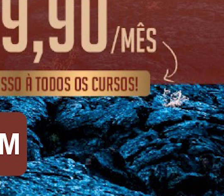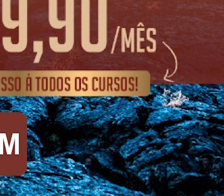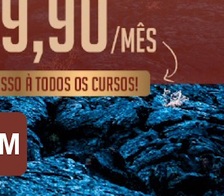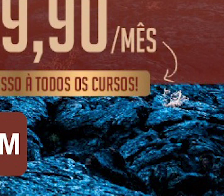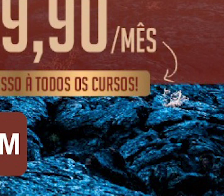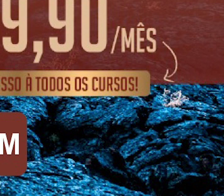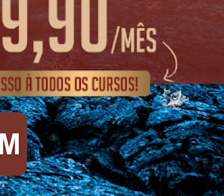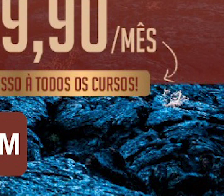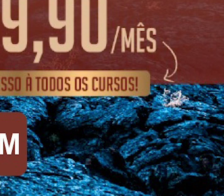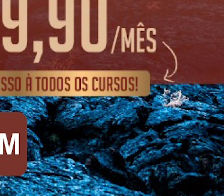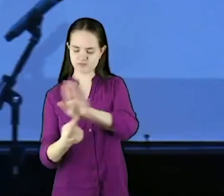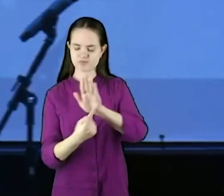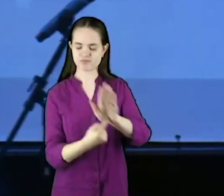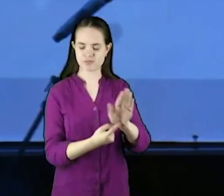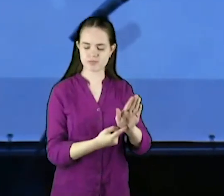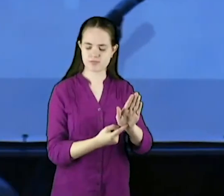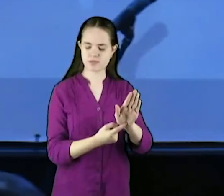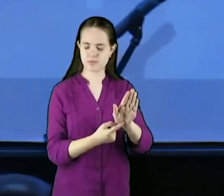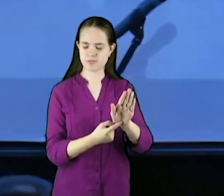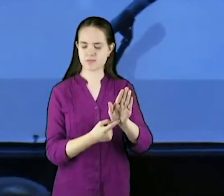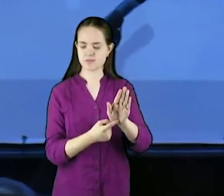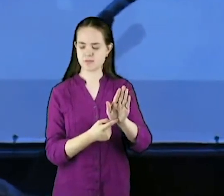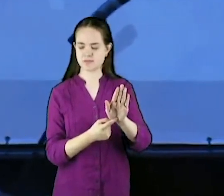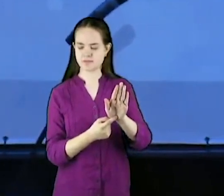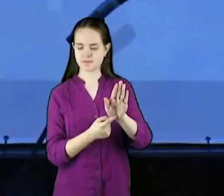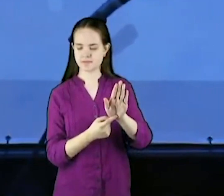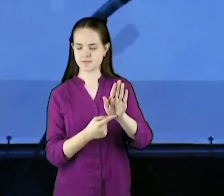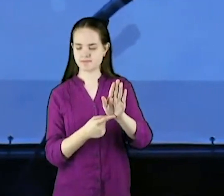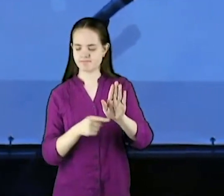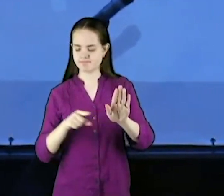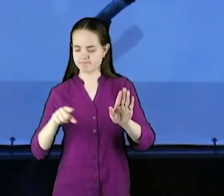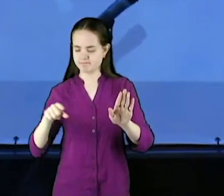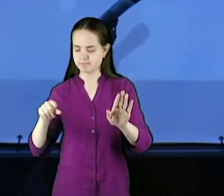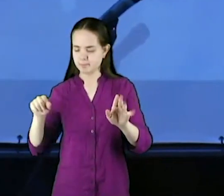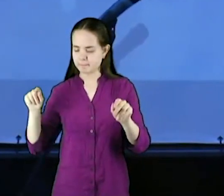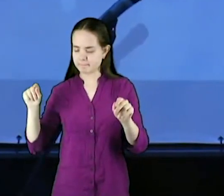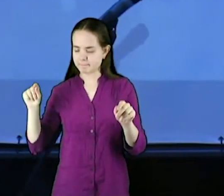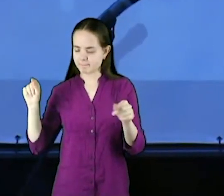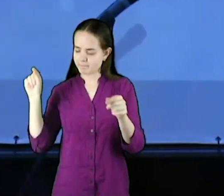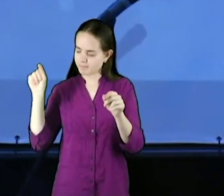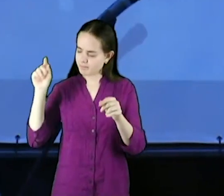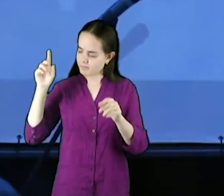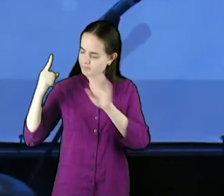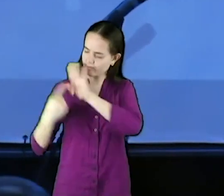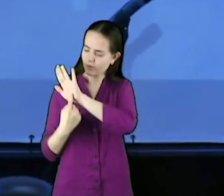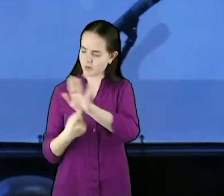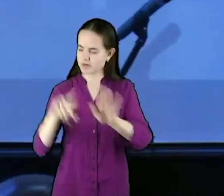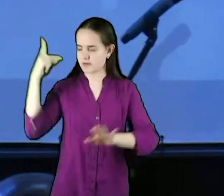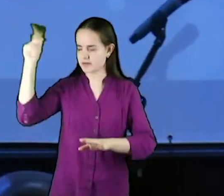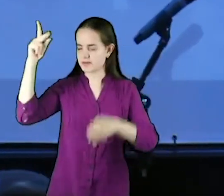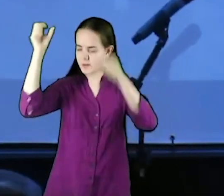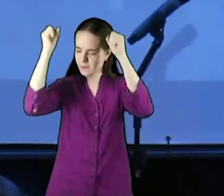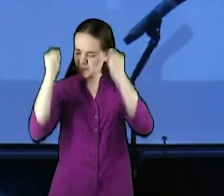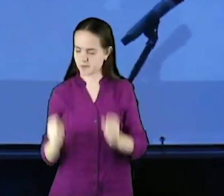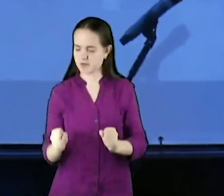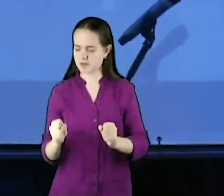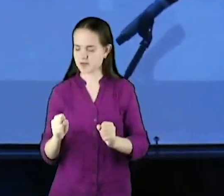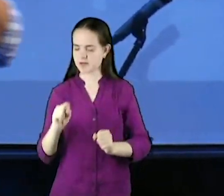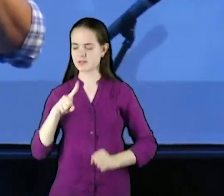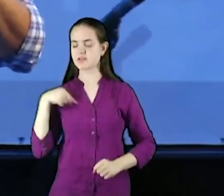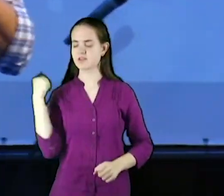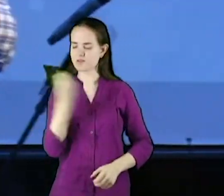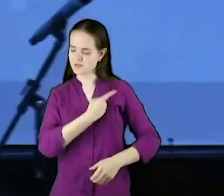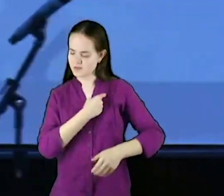manifesta as tuas maravilhas, manifesta, Senhor Deus, o teu poder, que nós agora provocamos com